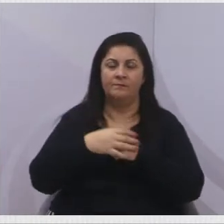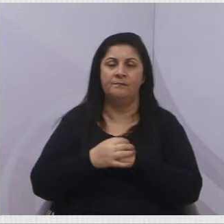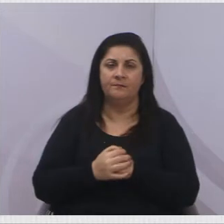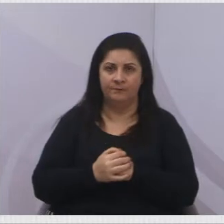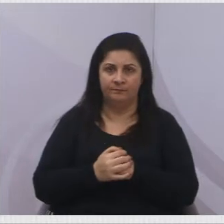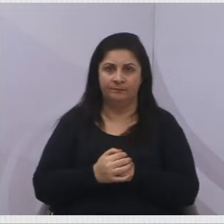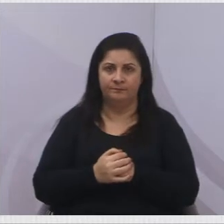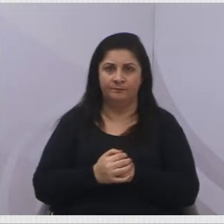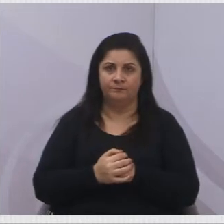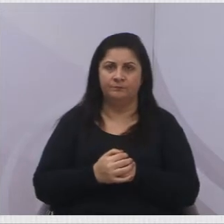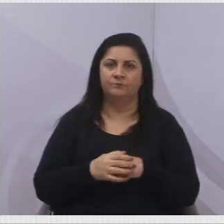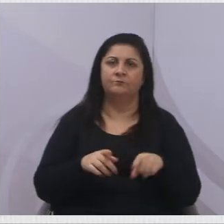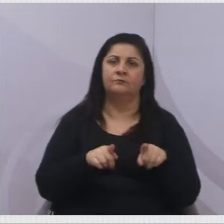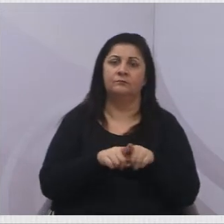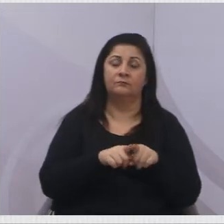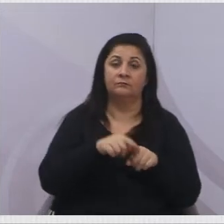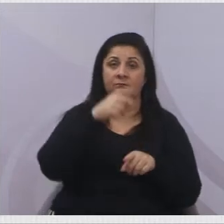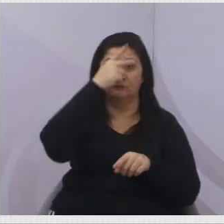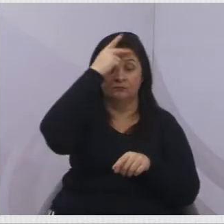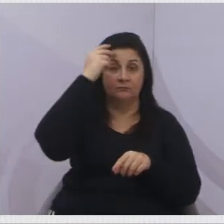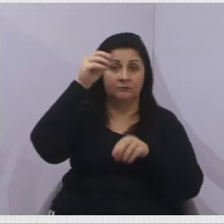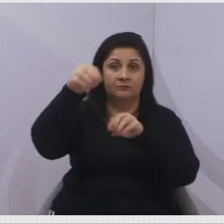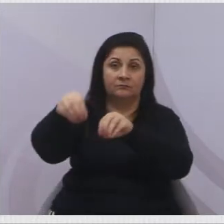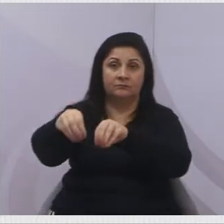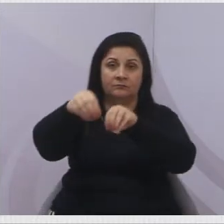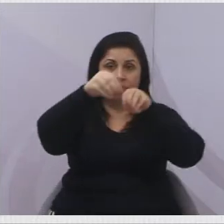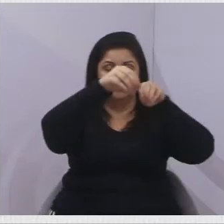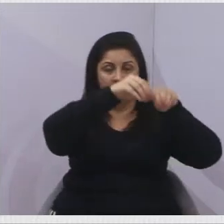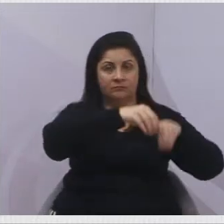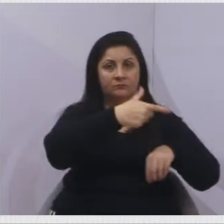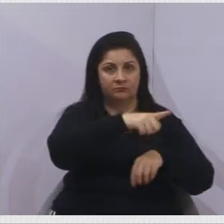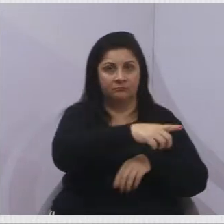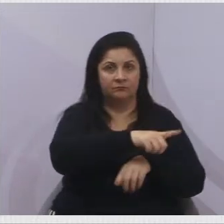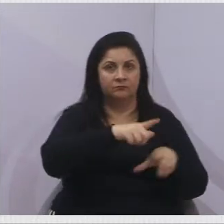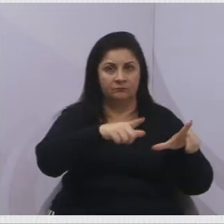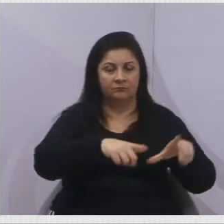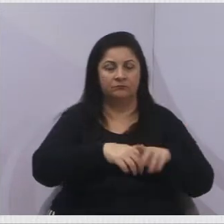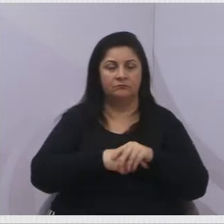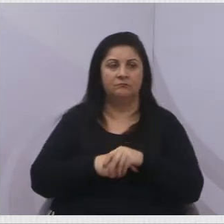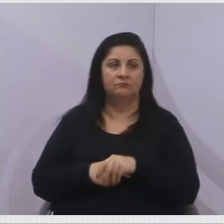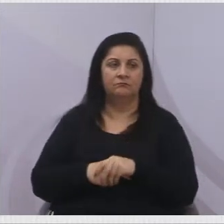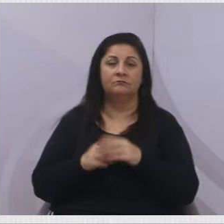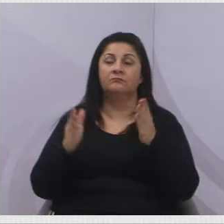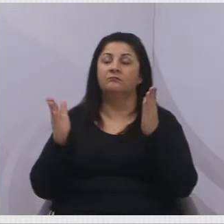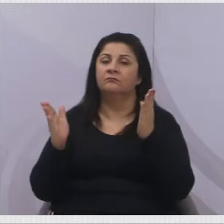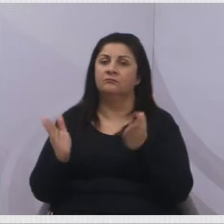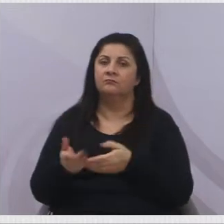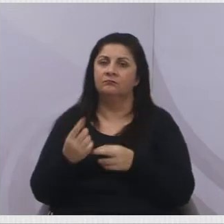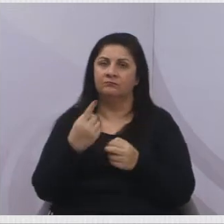que incluem migrantes e munícipes, e no ano de 2021,